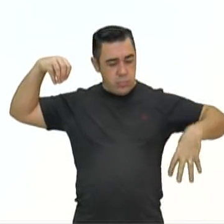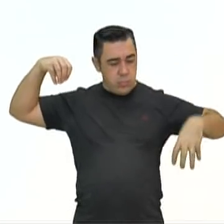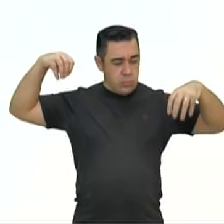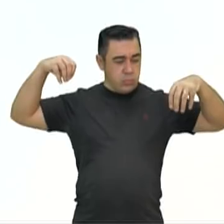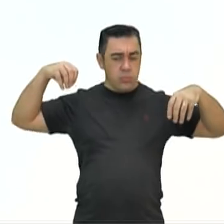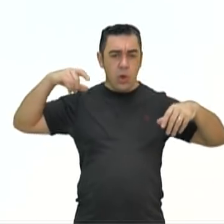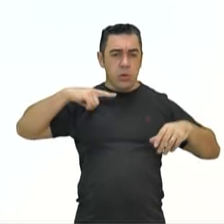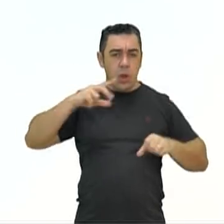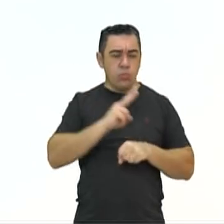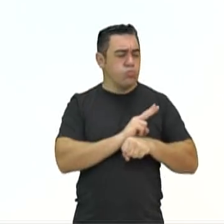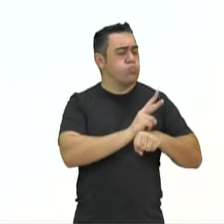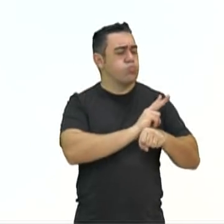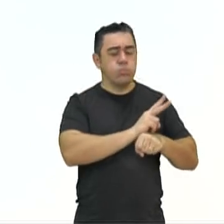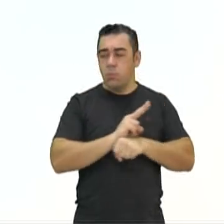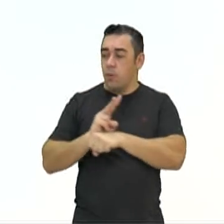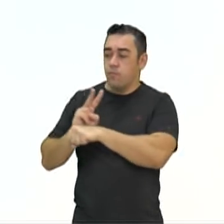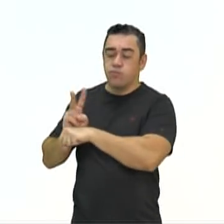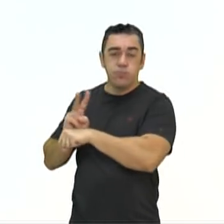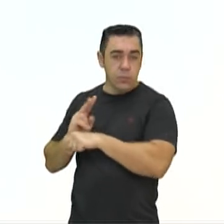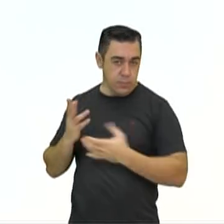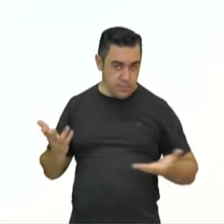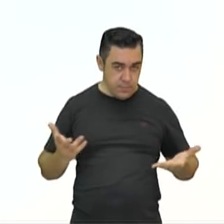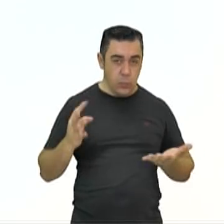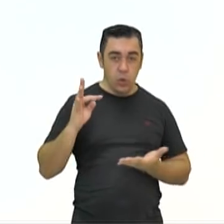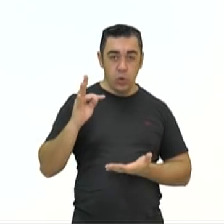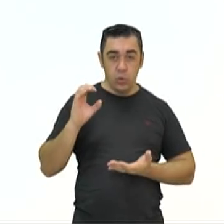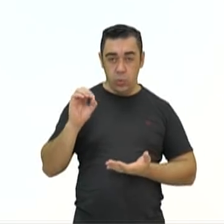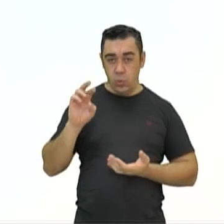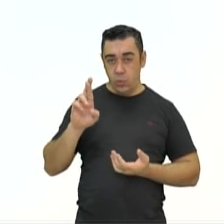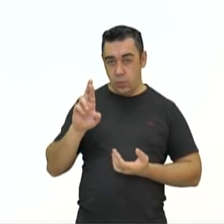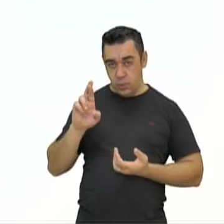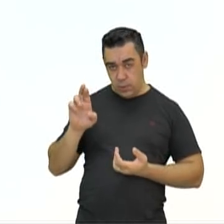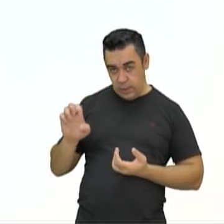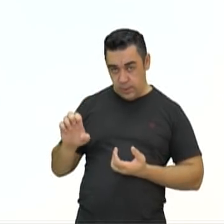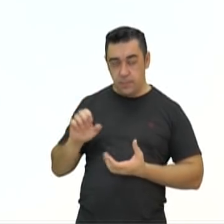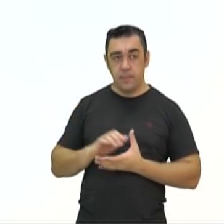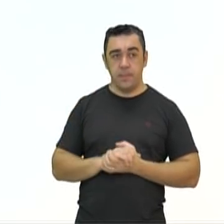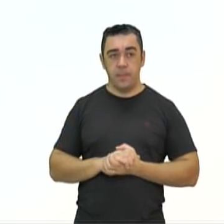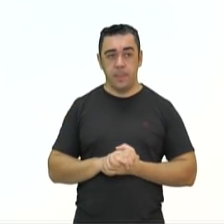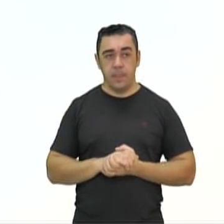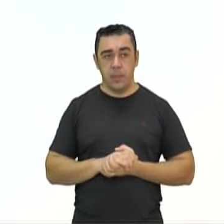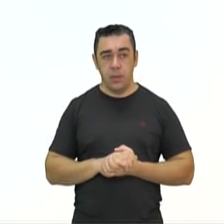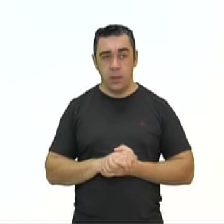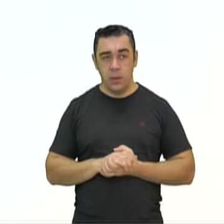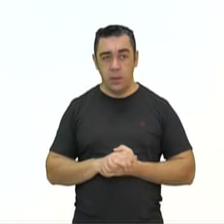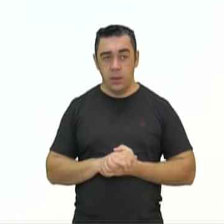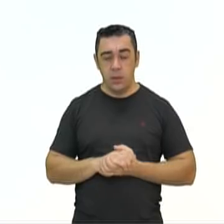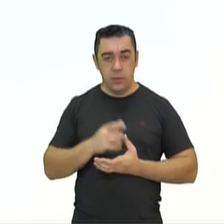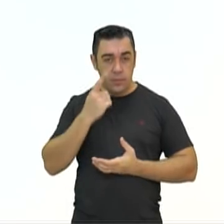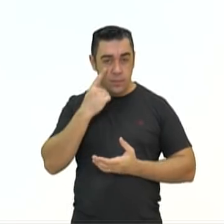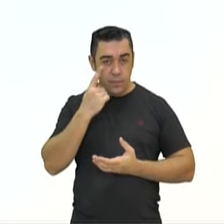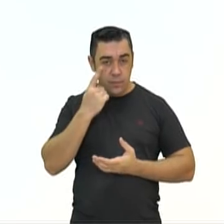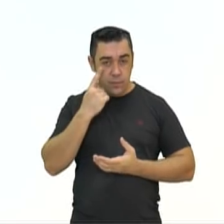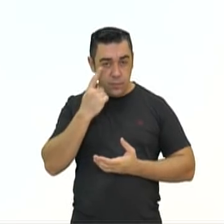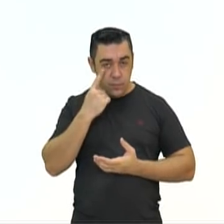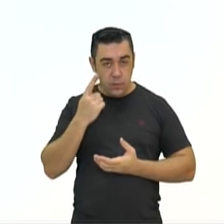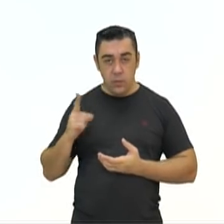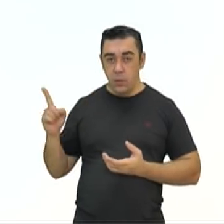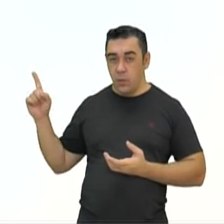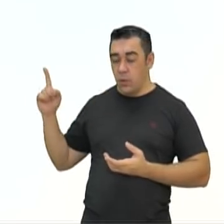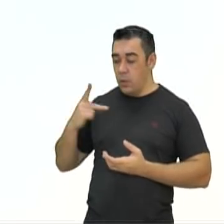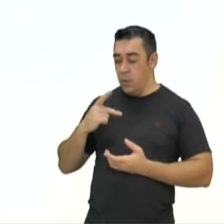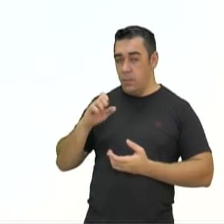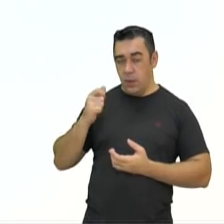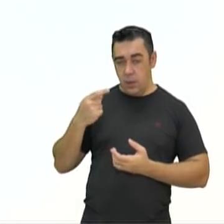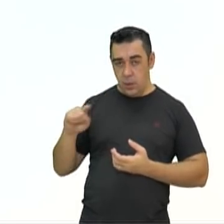vigias. Então, a torre, 2 brancas, né? Eu vou voltar um pouquinho aqui, ó. O peão são 8